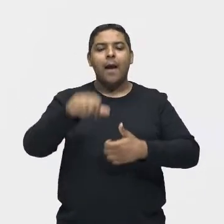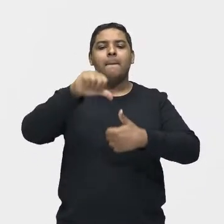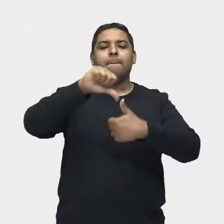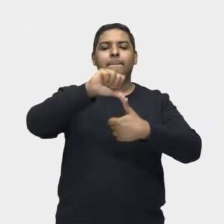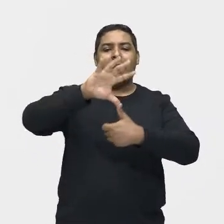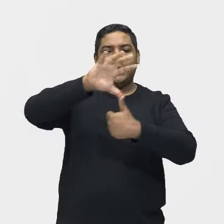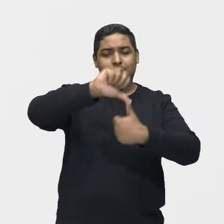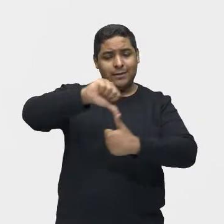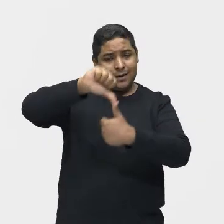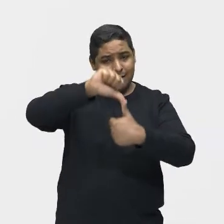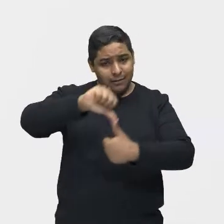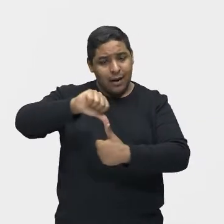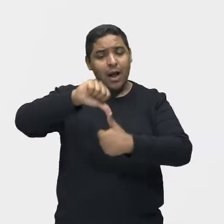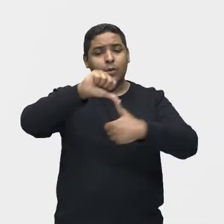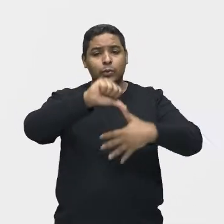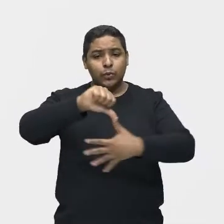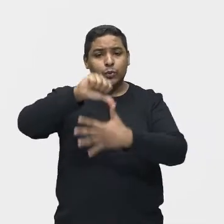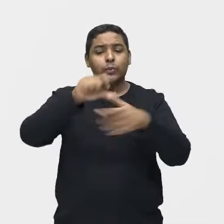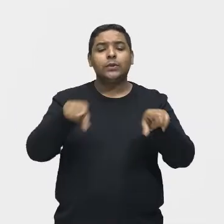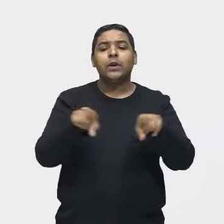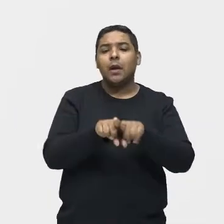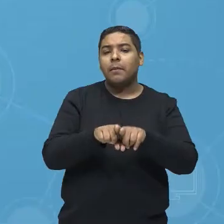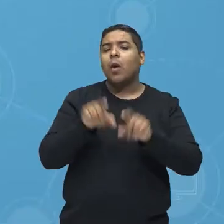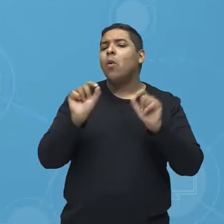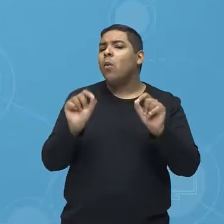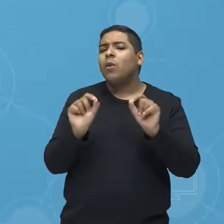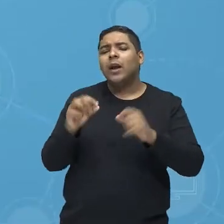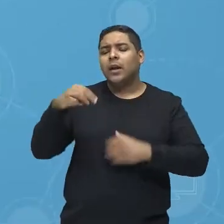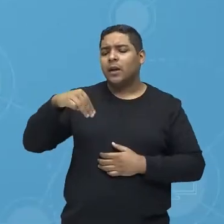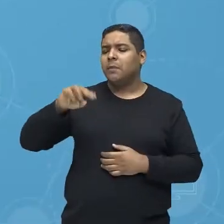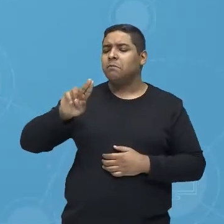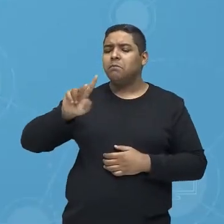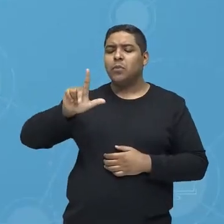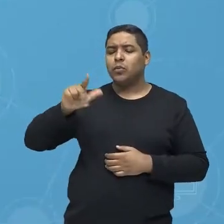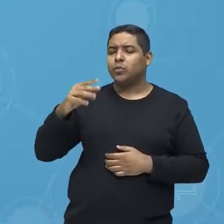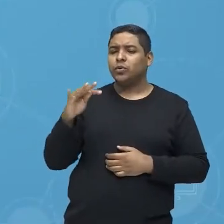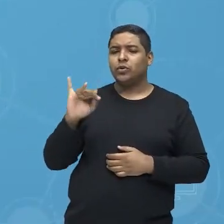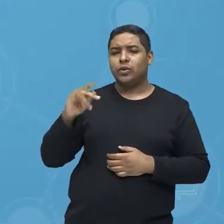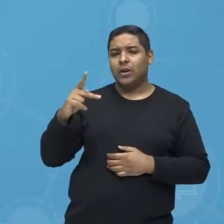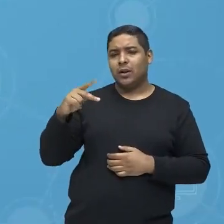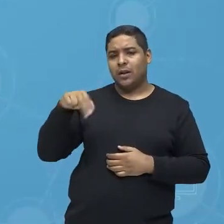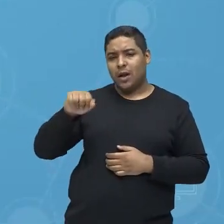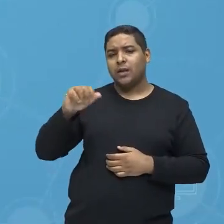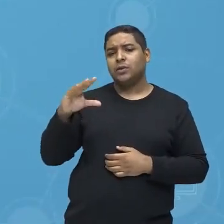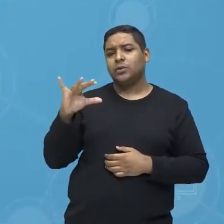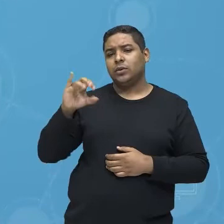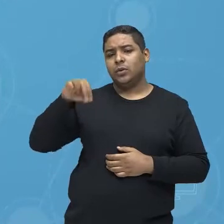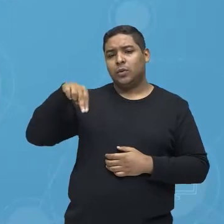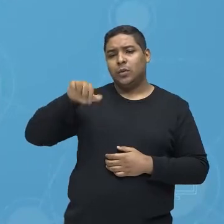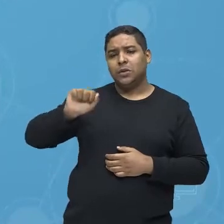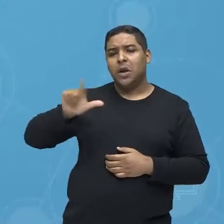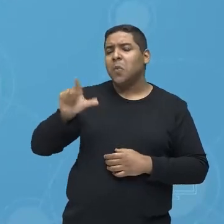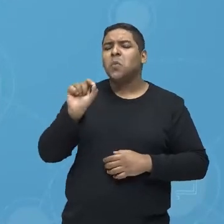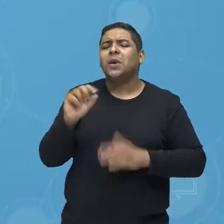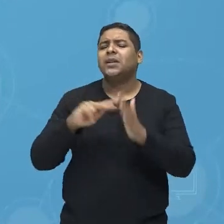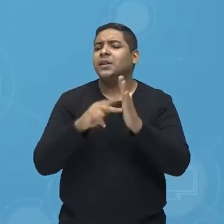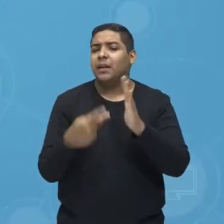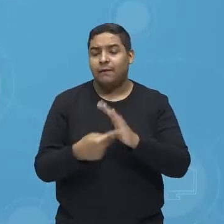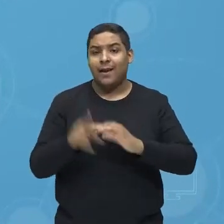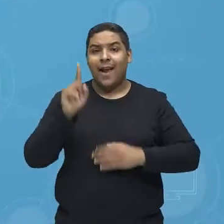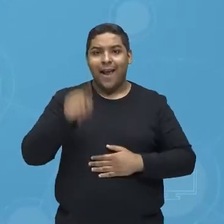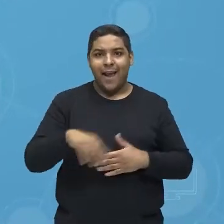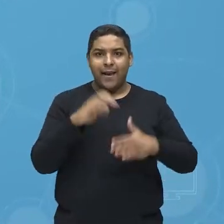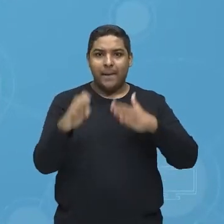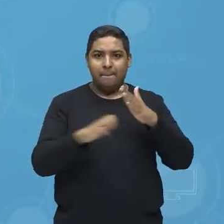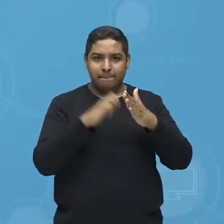da América do Sul, né? Mas, professor, o que é uma multinacional? O que é isso, gente? As multinacionais vão ser